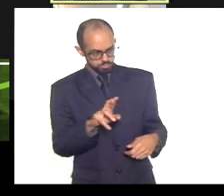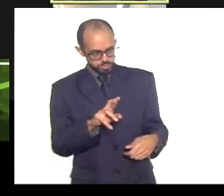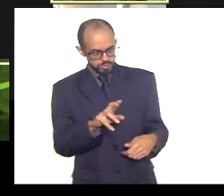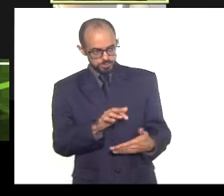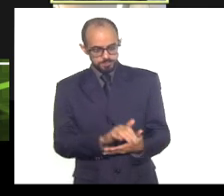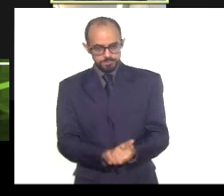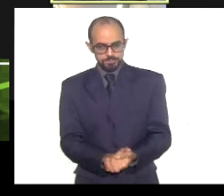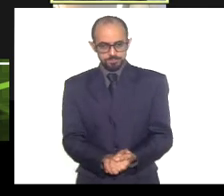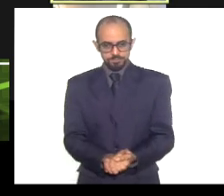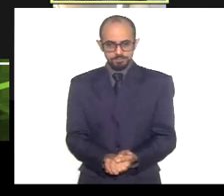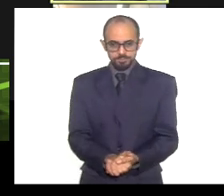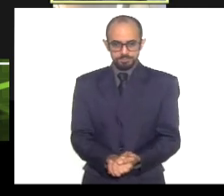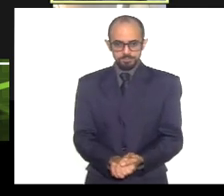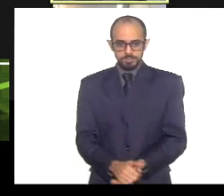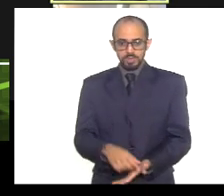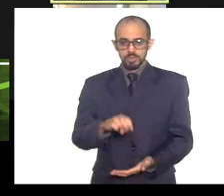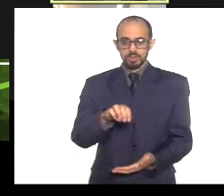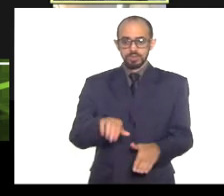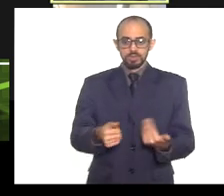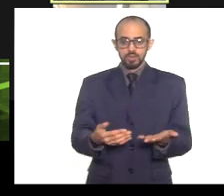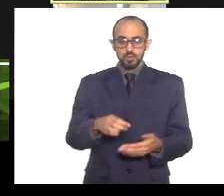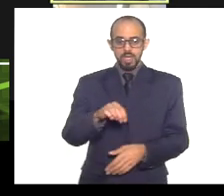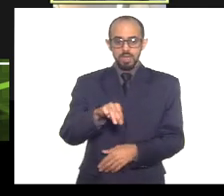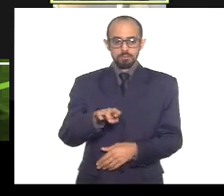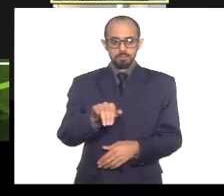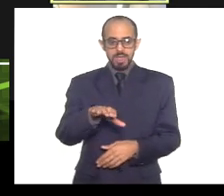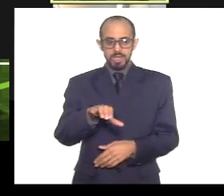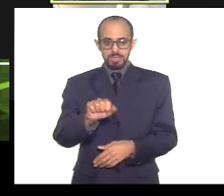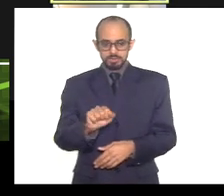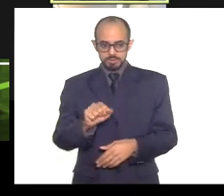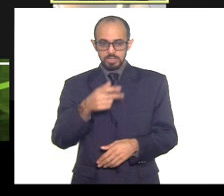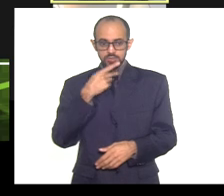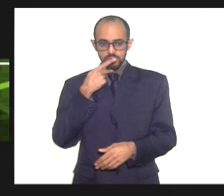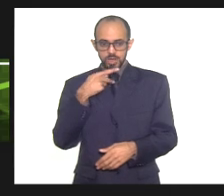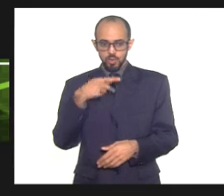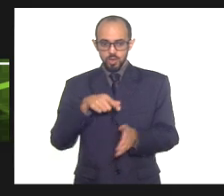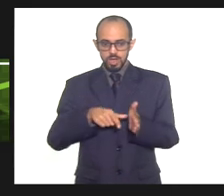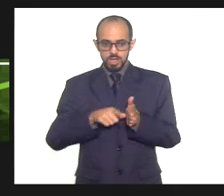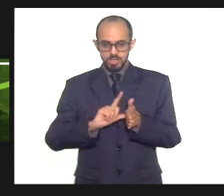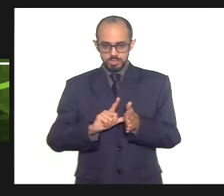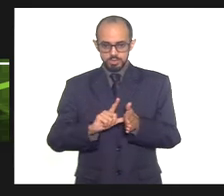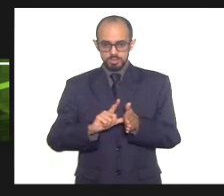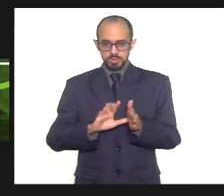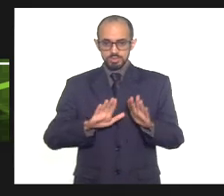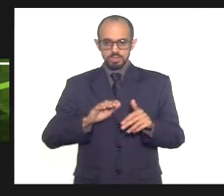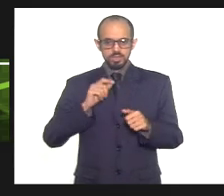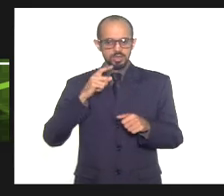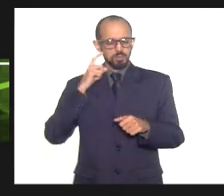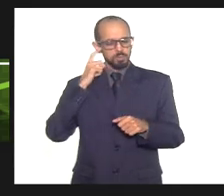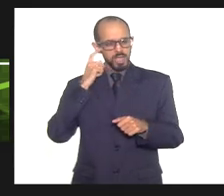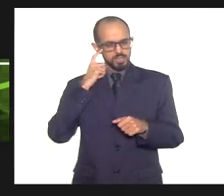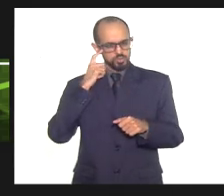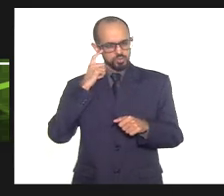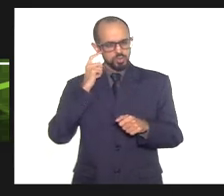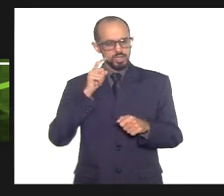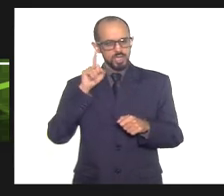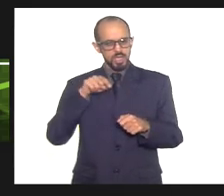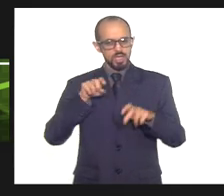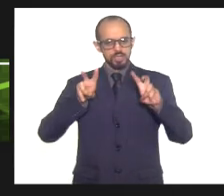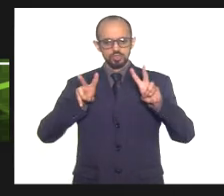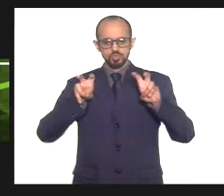Salvo engano, a Márcia cobriu numa resposta anterior dela. Imagino que esteja se referindo, senhor Luiz